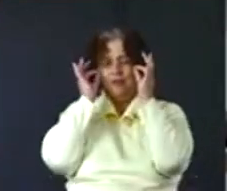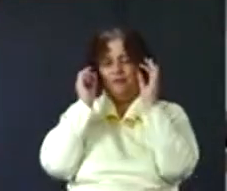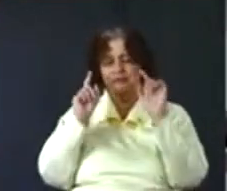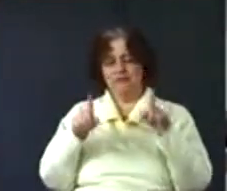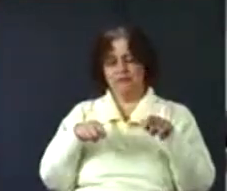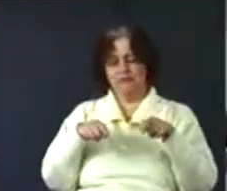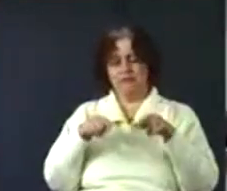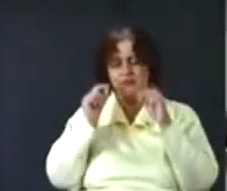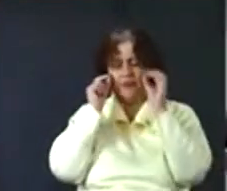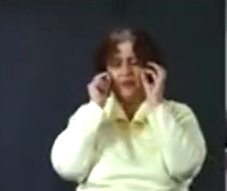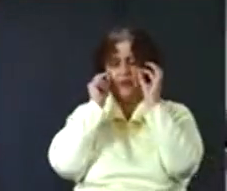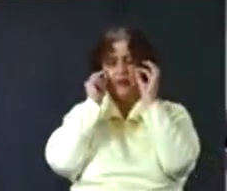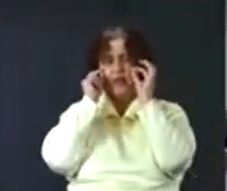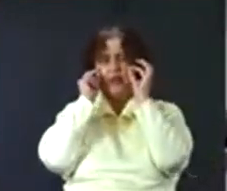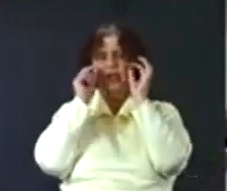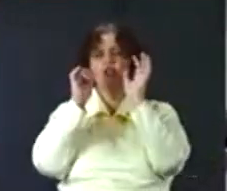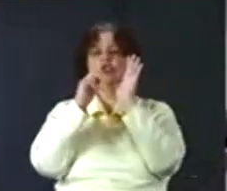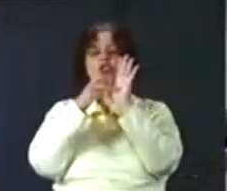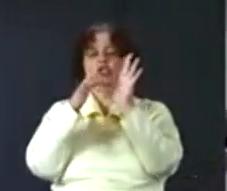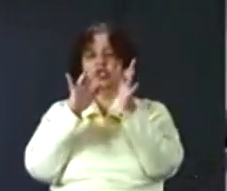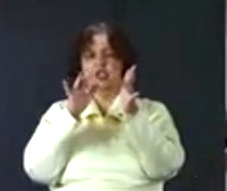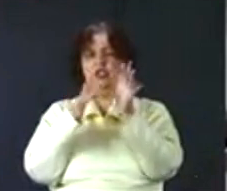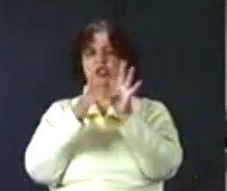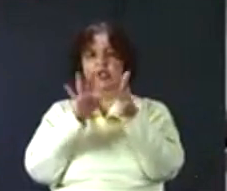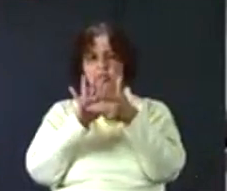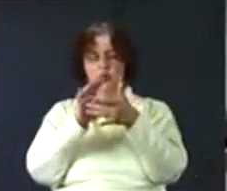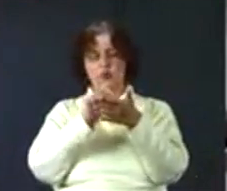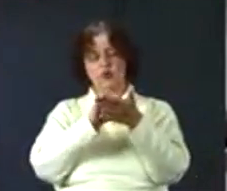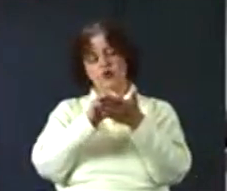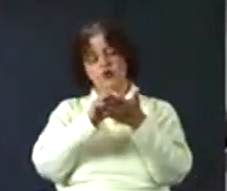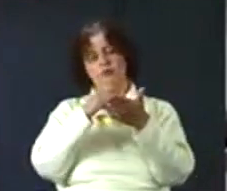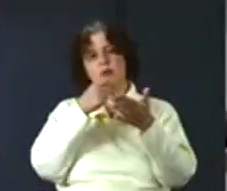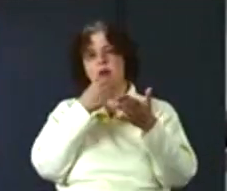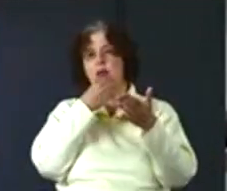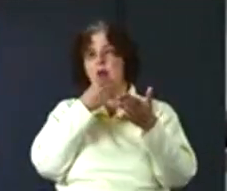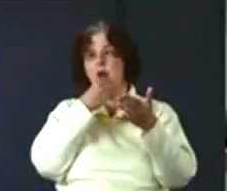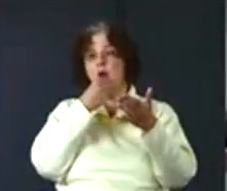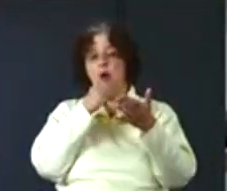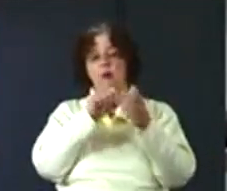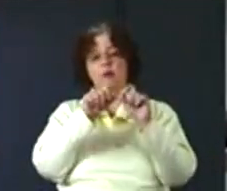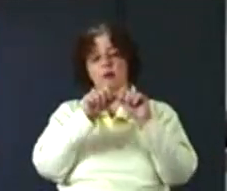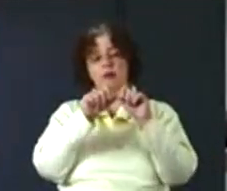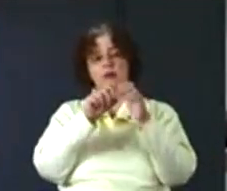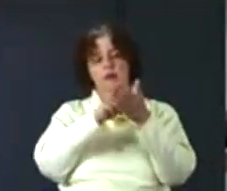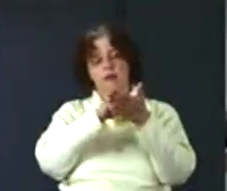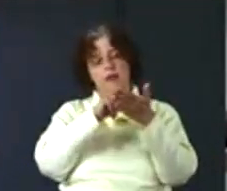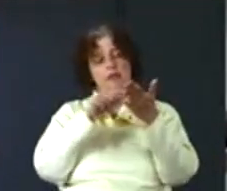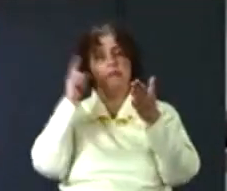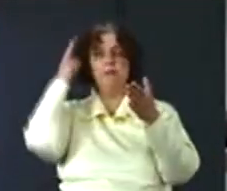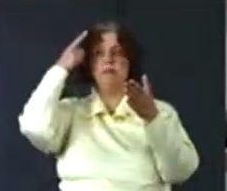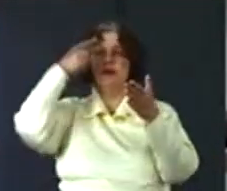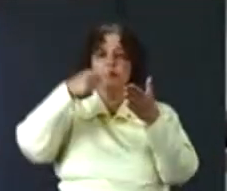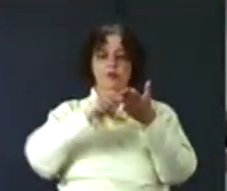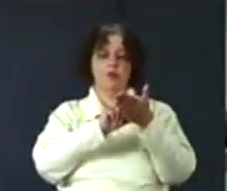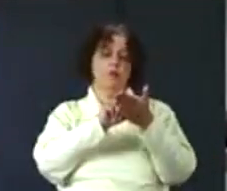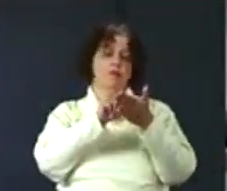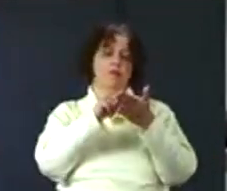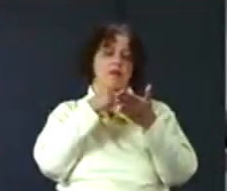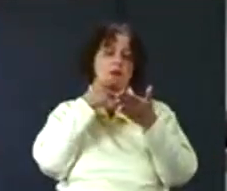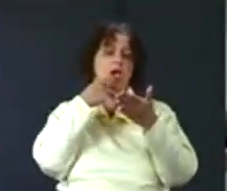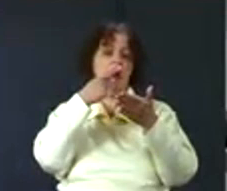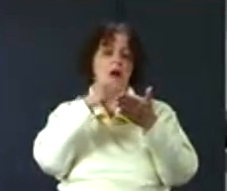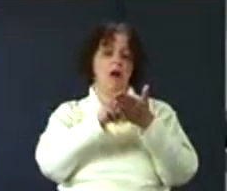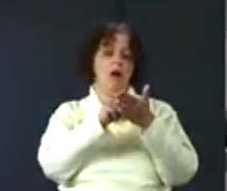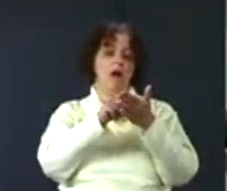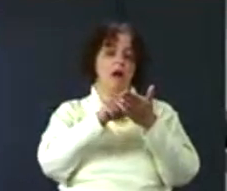o autor desta carta, como é o autor das demais cartas. Jesus é o autor do Apocalipse por todo. E nós então entendemos